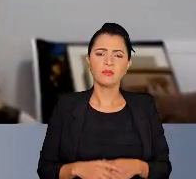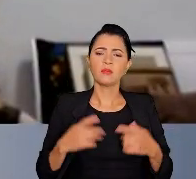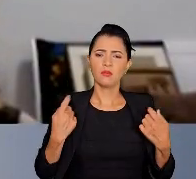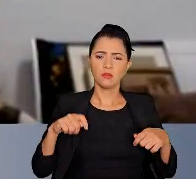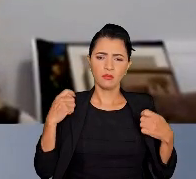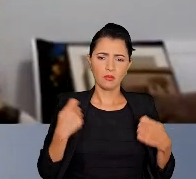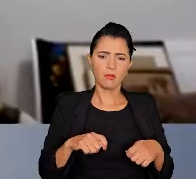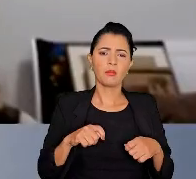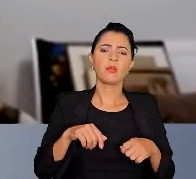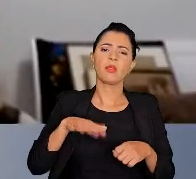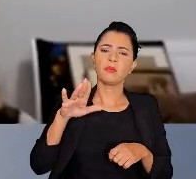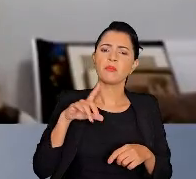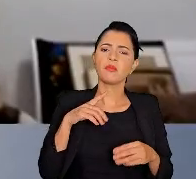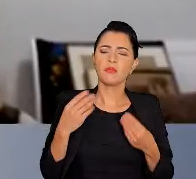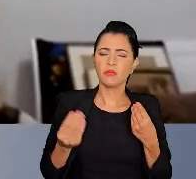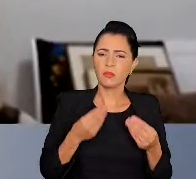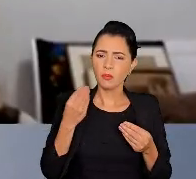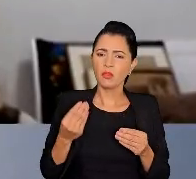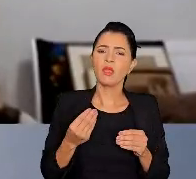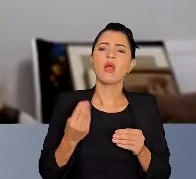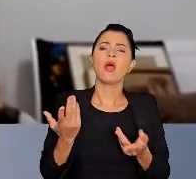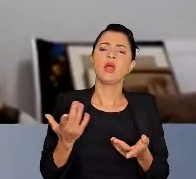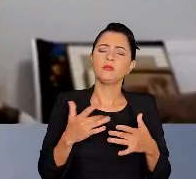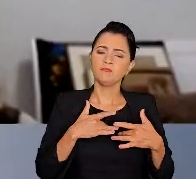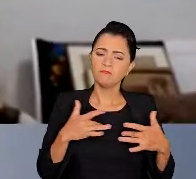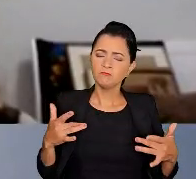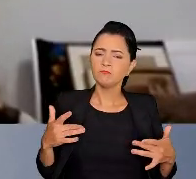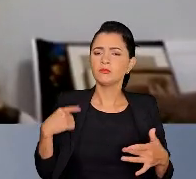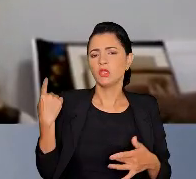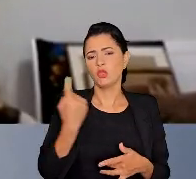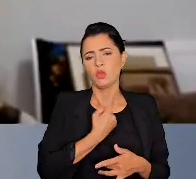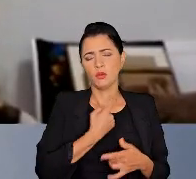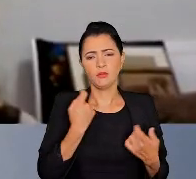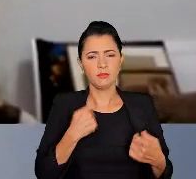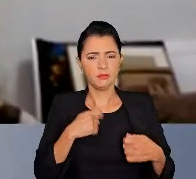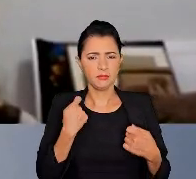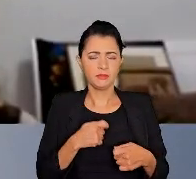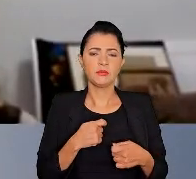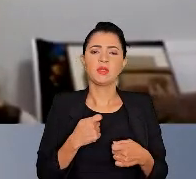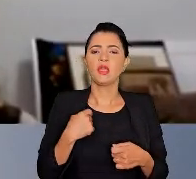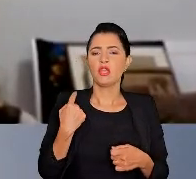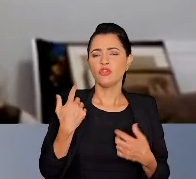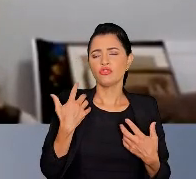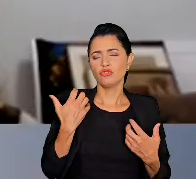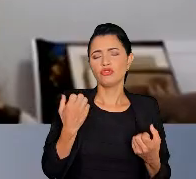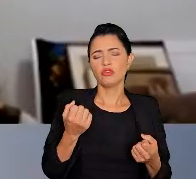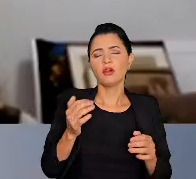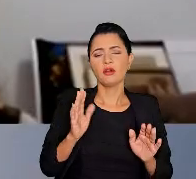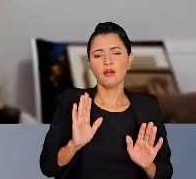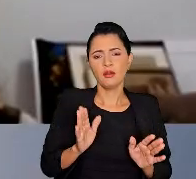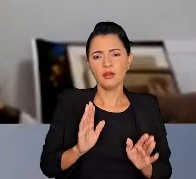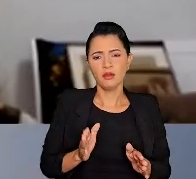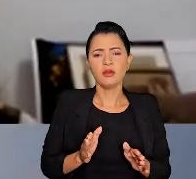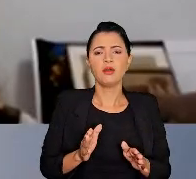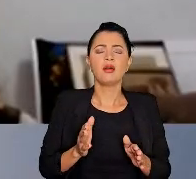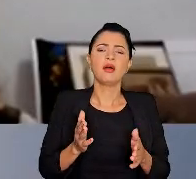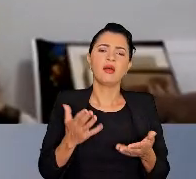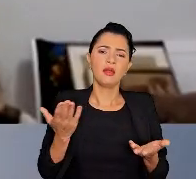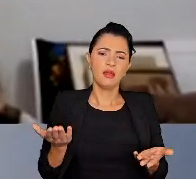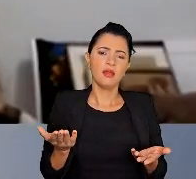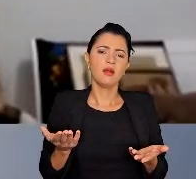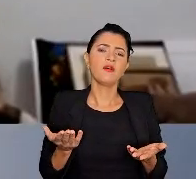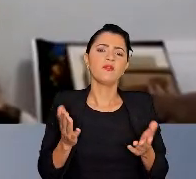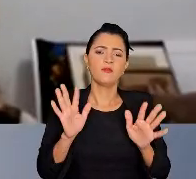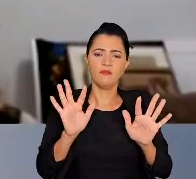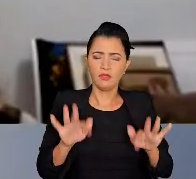pouco mais de humanismo em todos nós. Nós já vamos se encaminhando para o